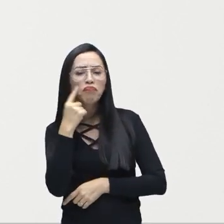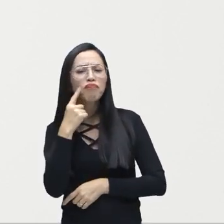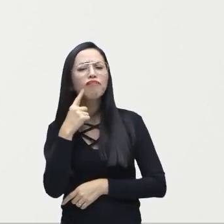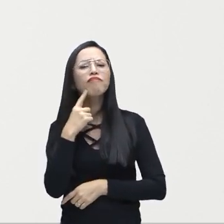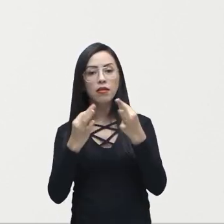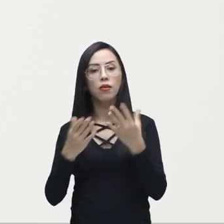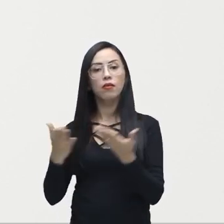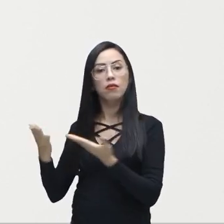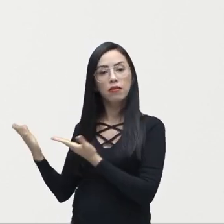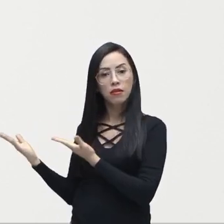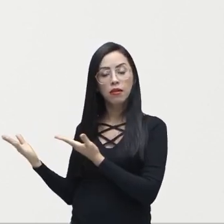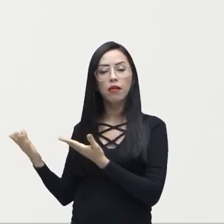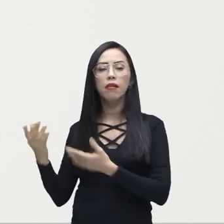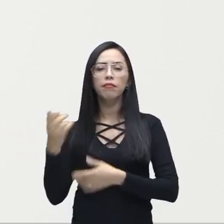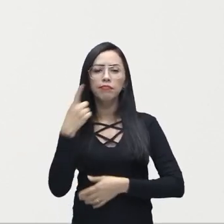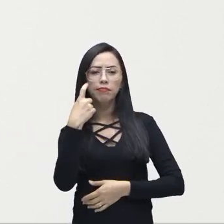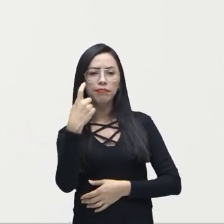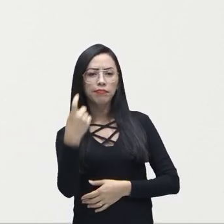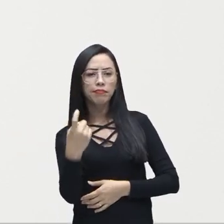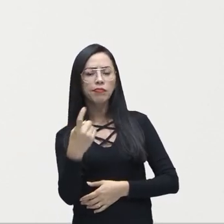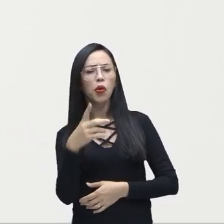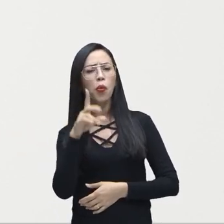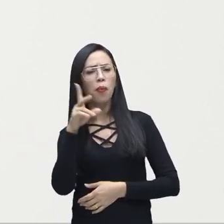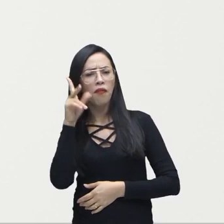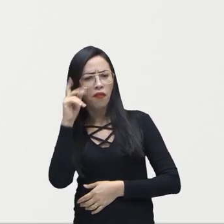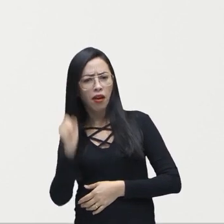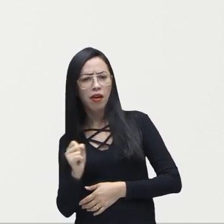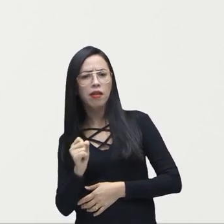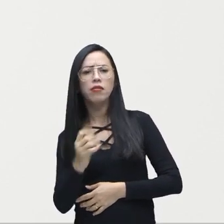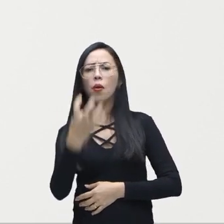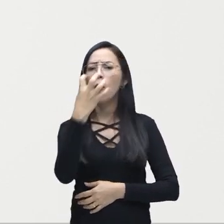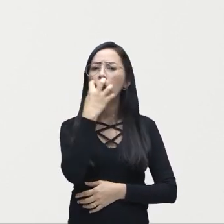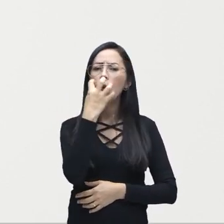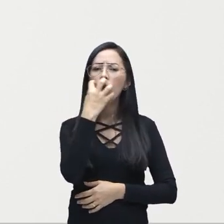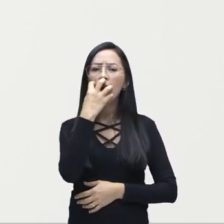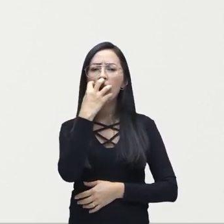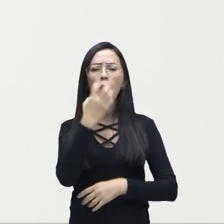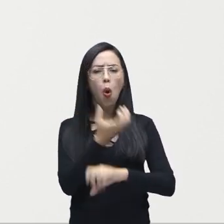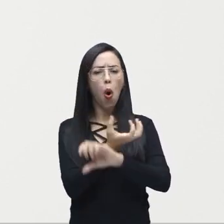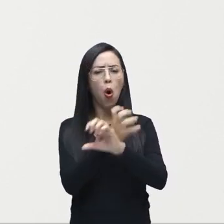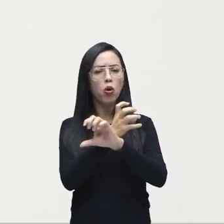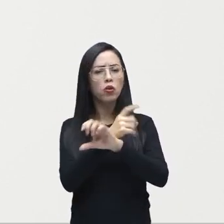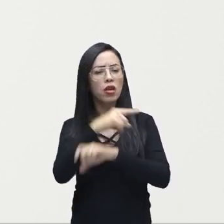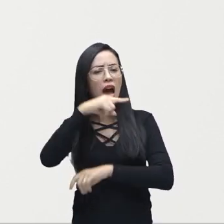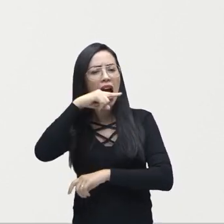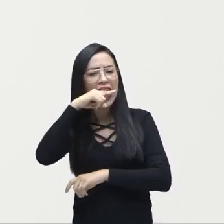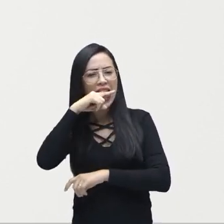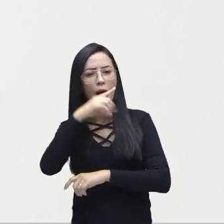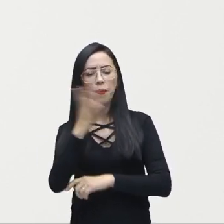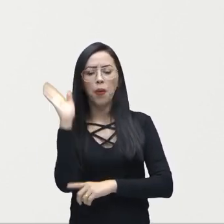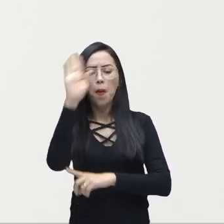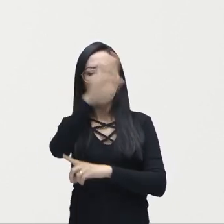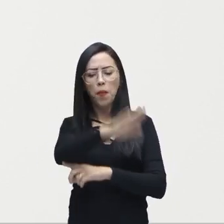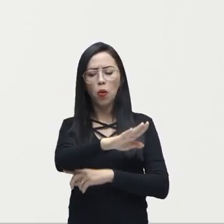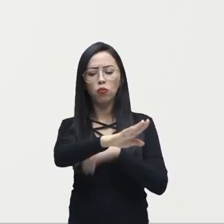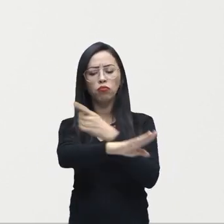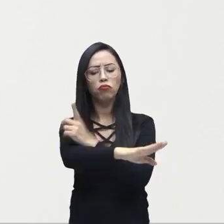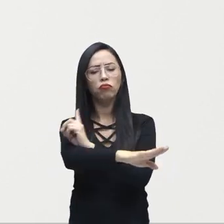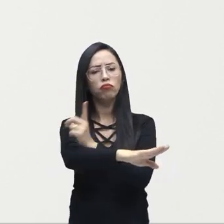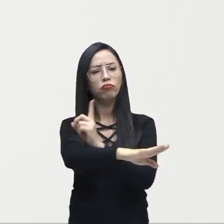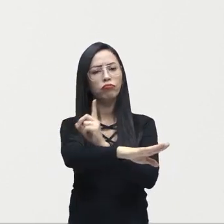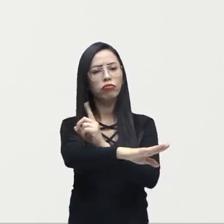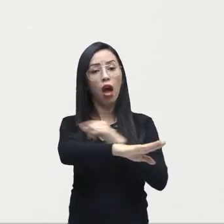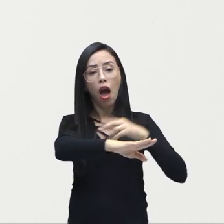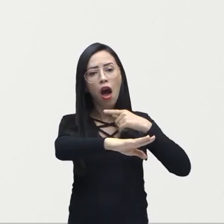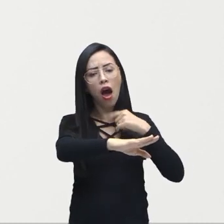interessante. Olha só, um dia um cão ia atravessando uma ponte, carregando um osso na boca. Olhando para baixo,